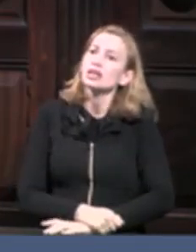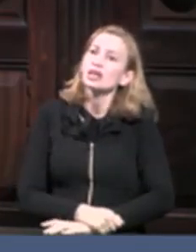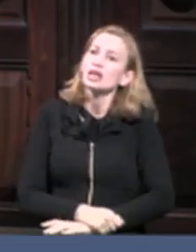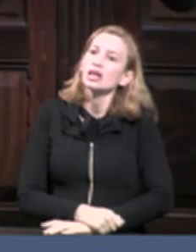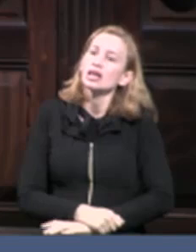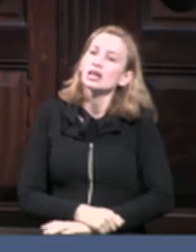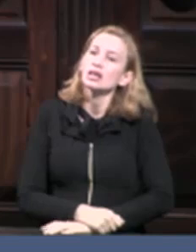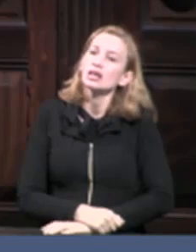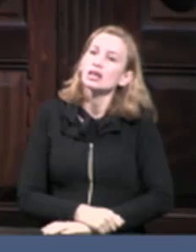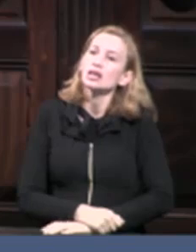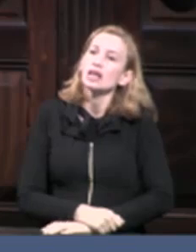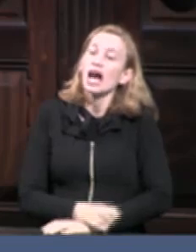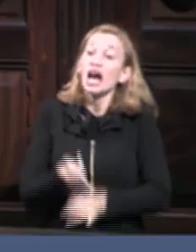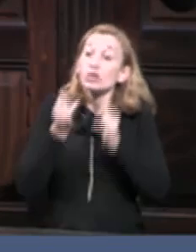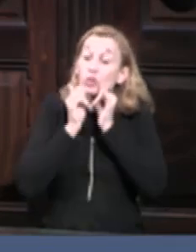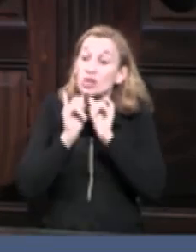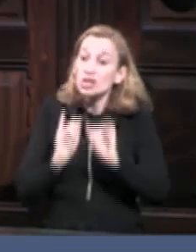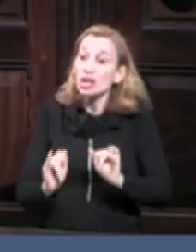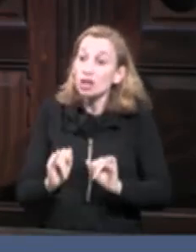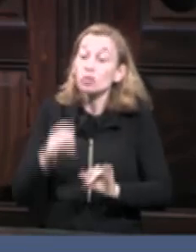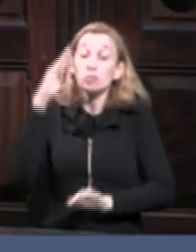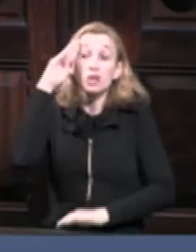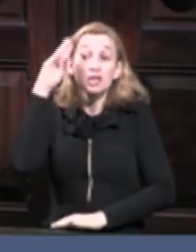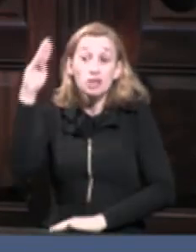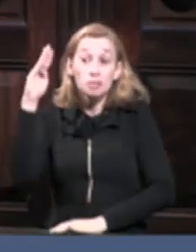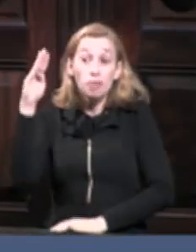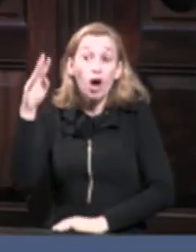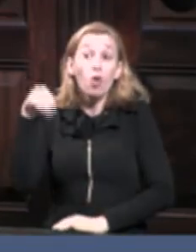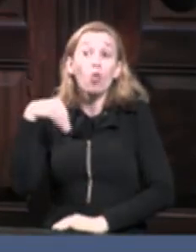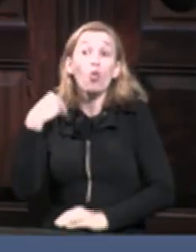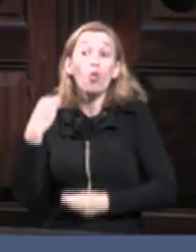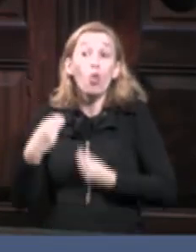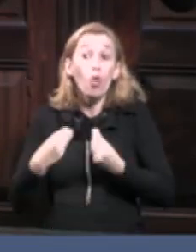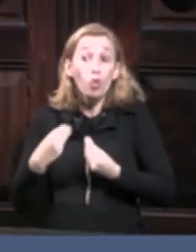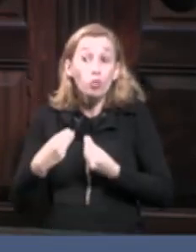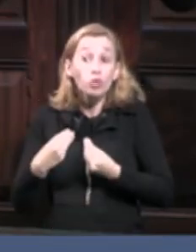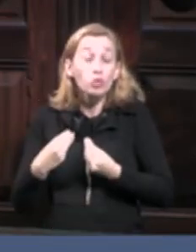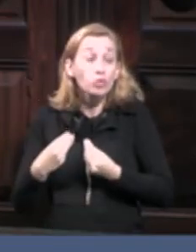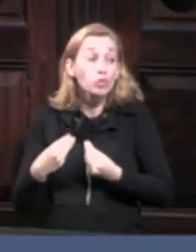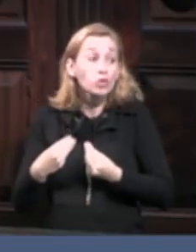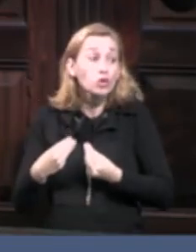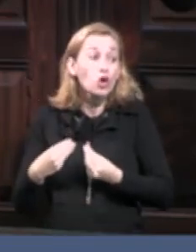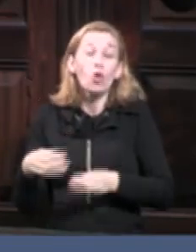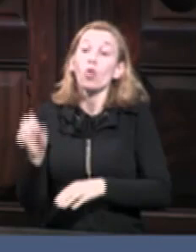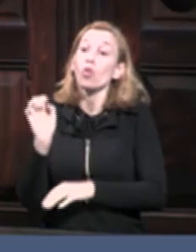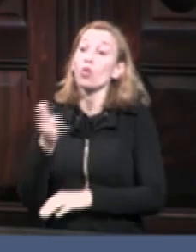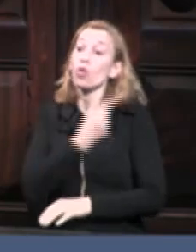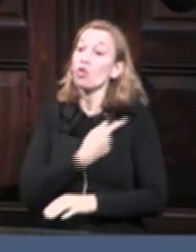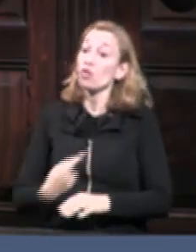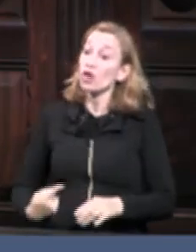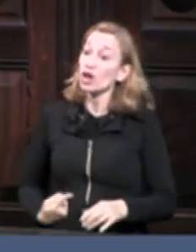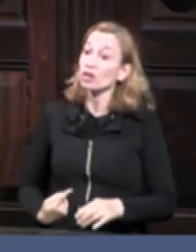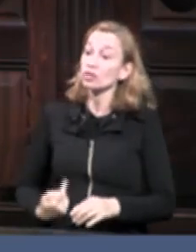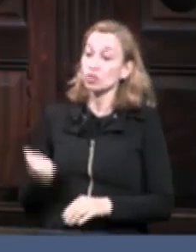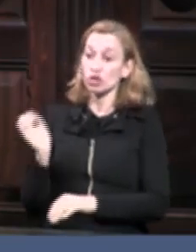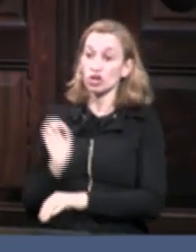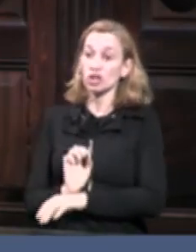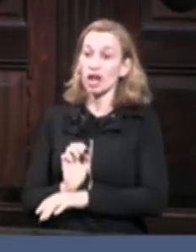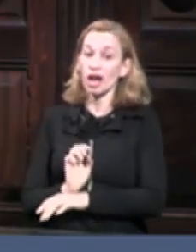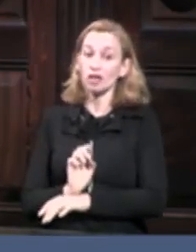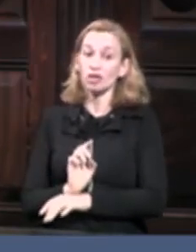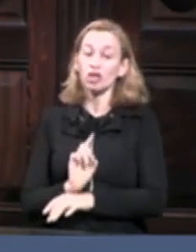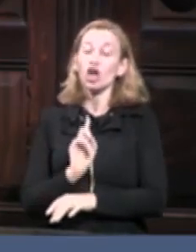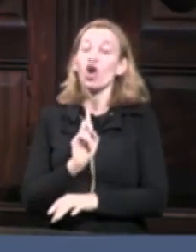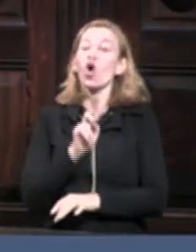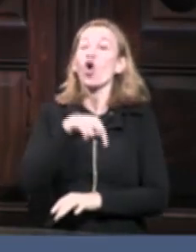propaganda como prioridade? O governo do estado tem outras prioridades do que fazer